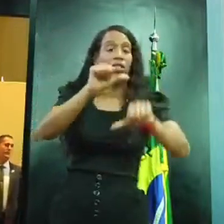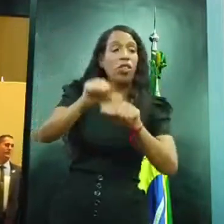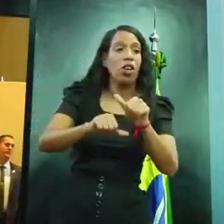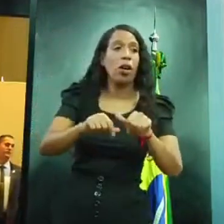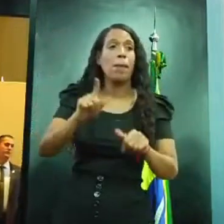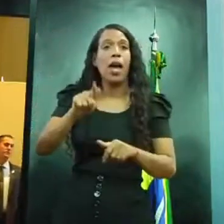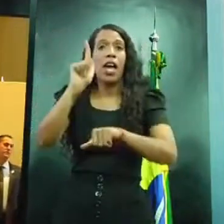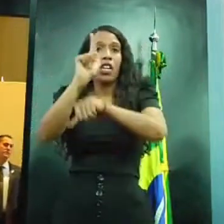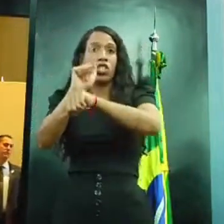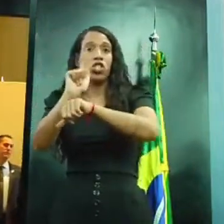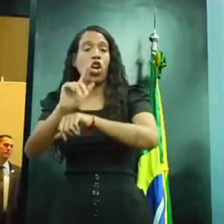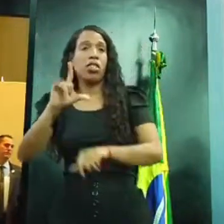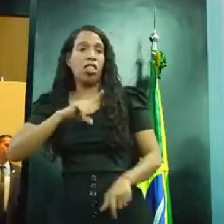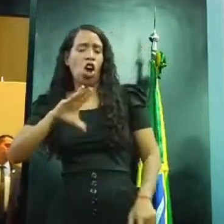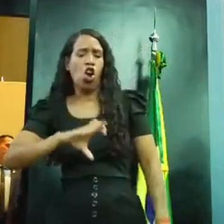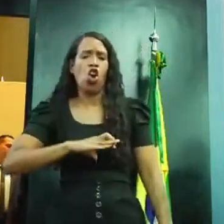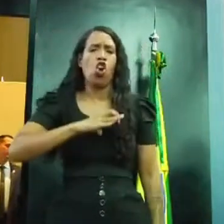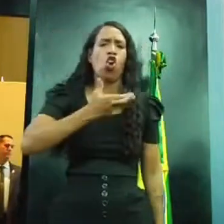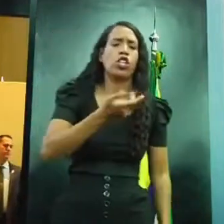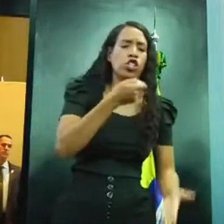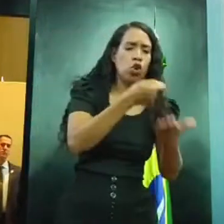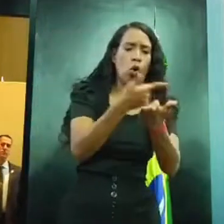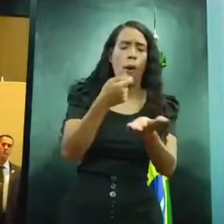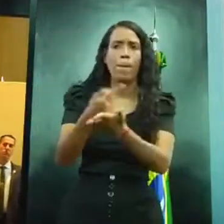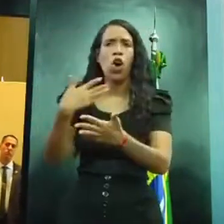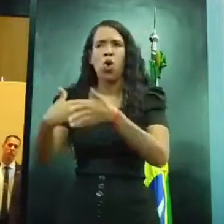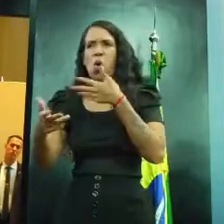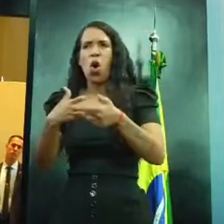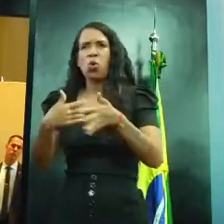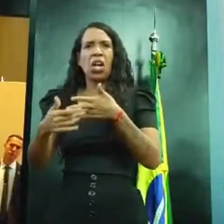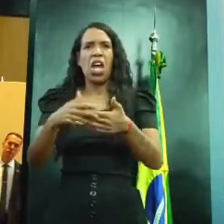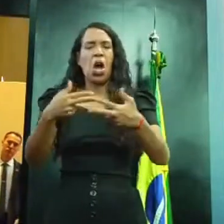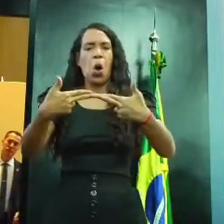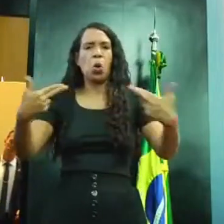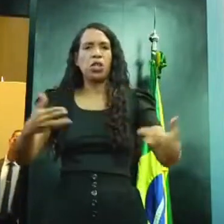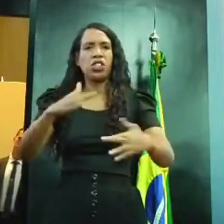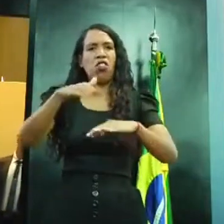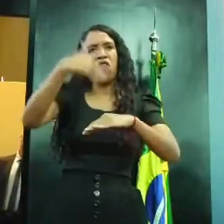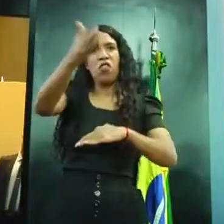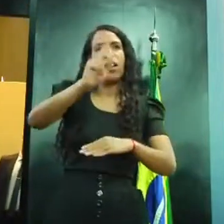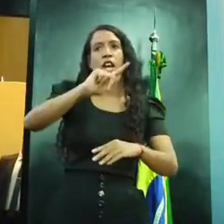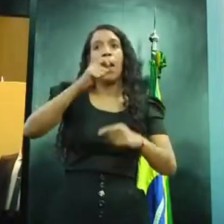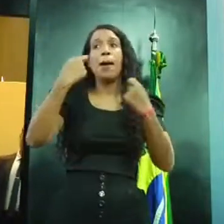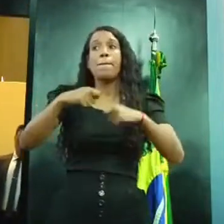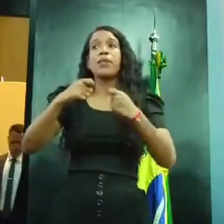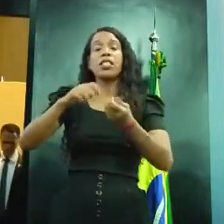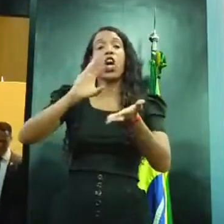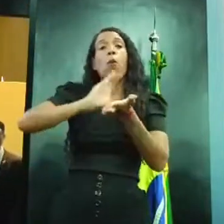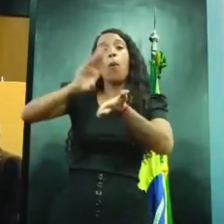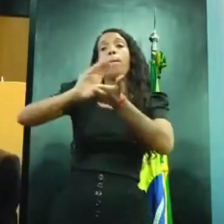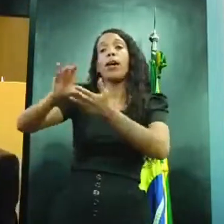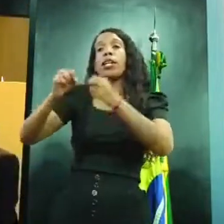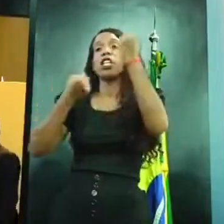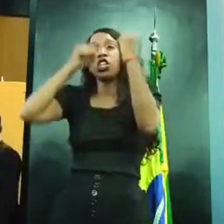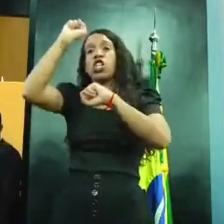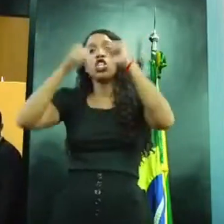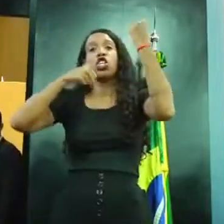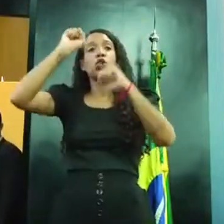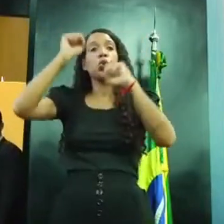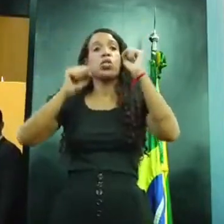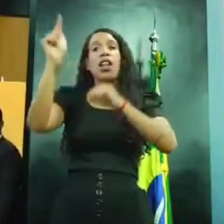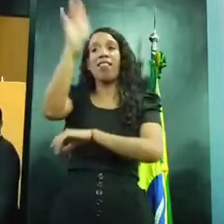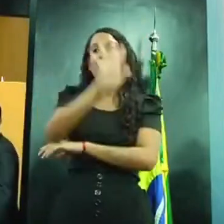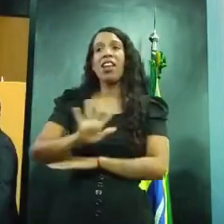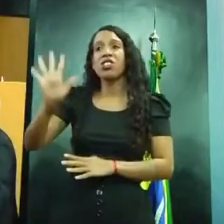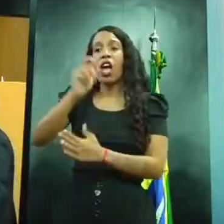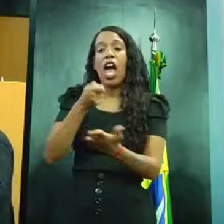que o gestor público tenha coragem de, ao invés de comprar qualquer porcaria de fora, tenha coragem de investir na indústria nacional e apostar na inovação